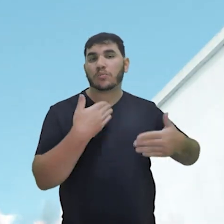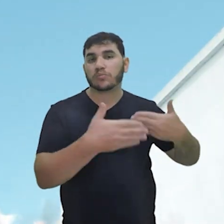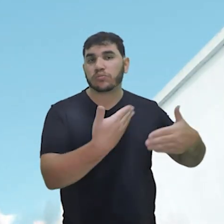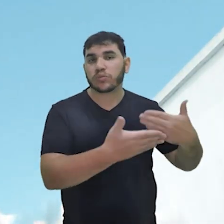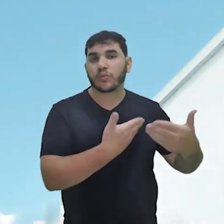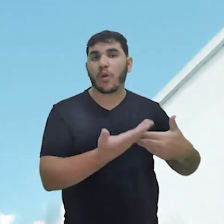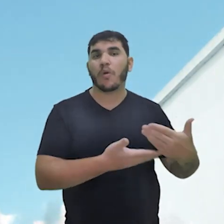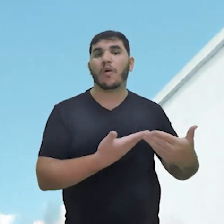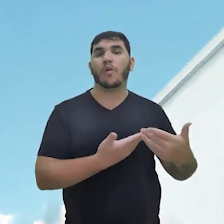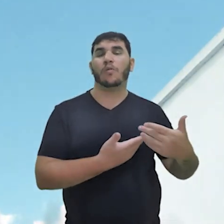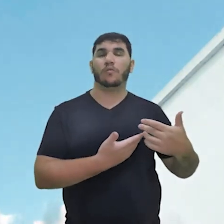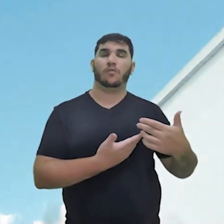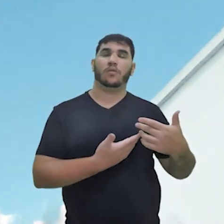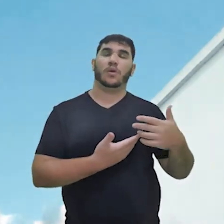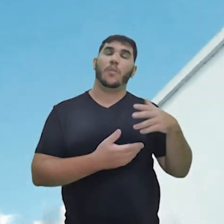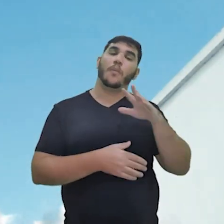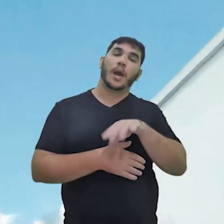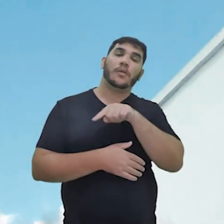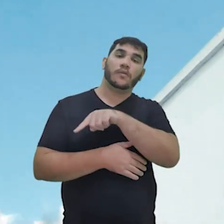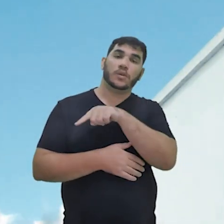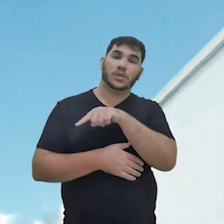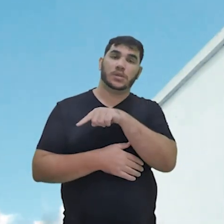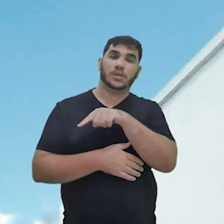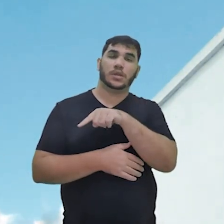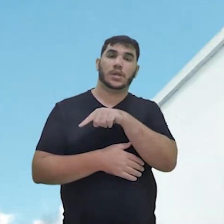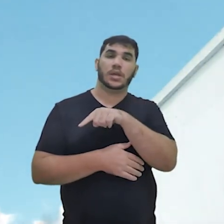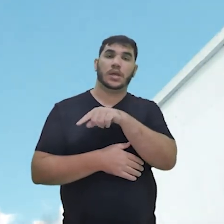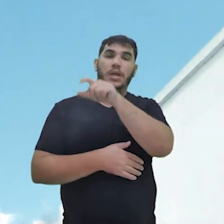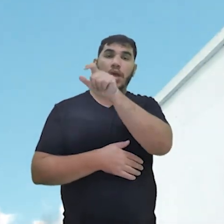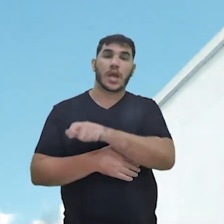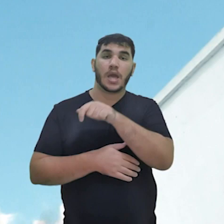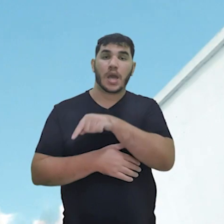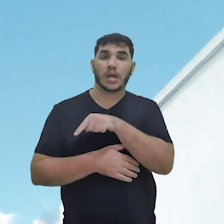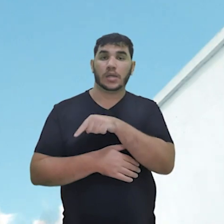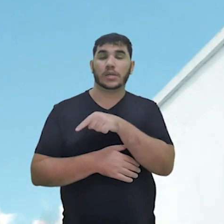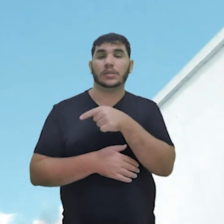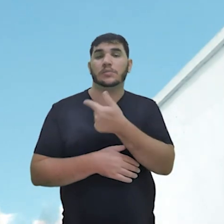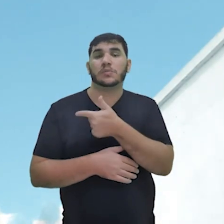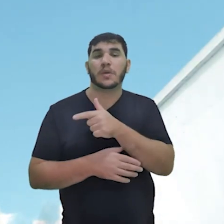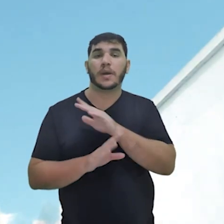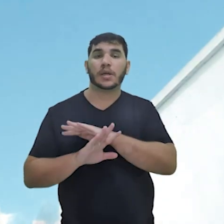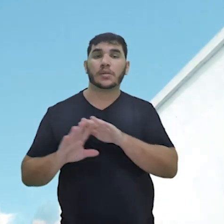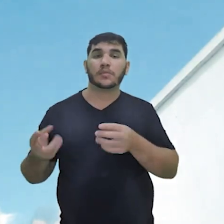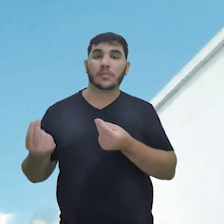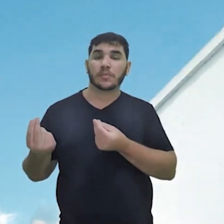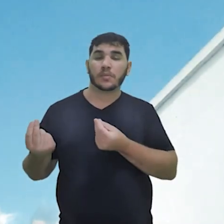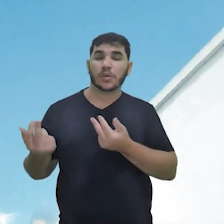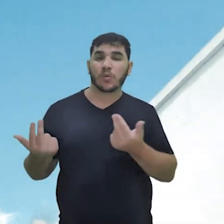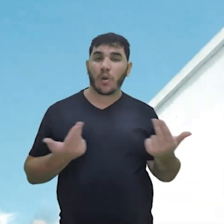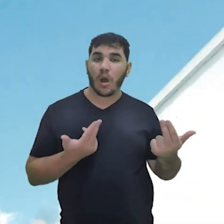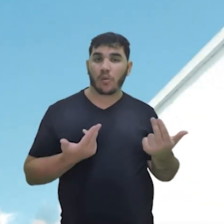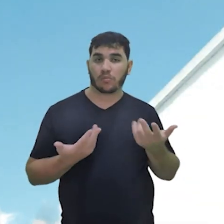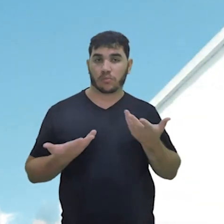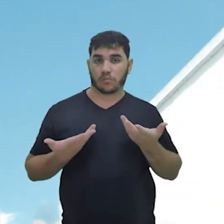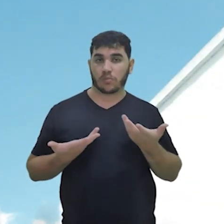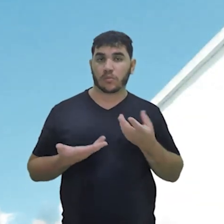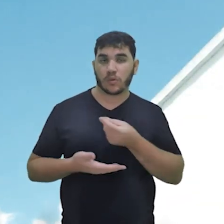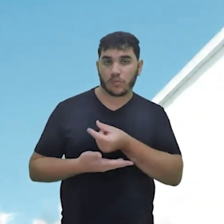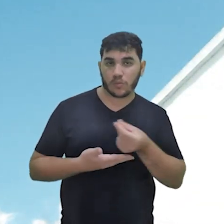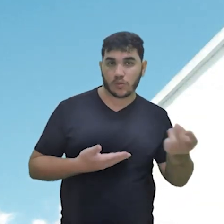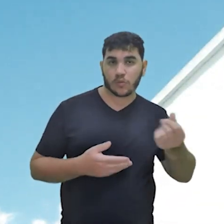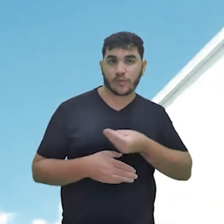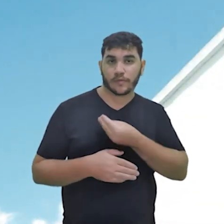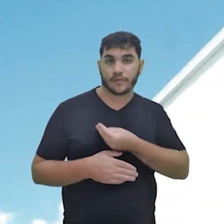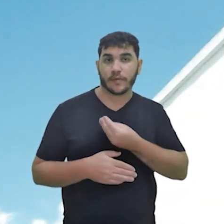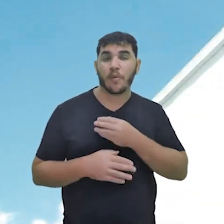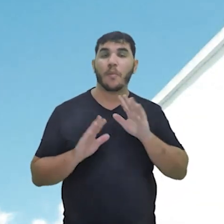esse grupo hoje, ou se ele não existe mais na forma com a qual a gente gostaria que existisse, eu queria falar para você que, do